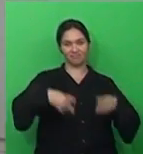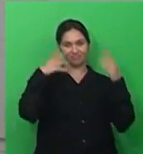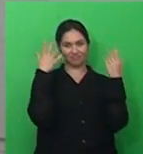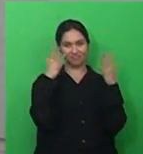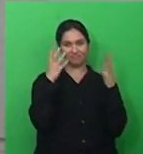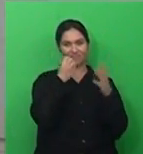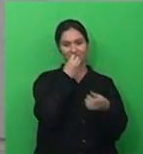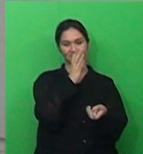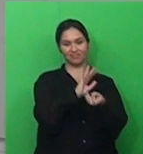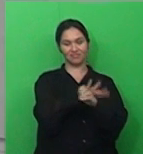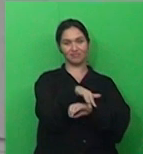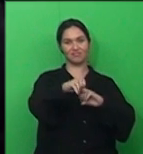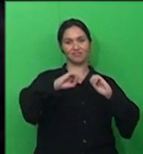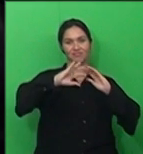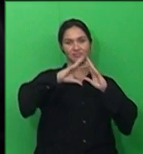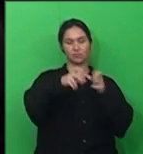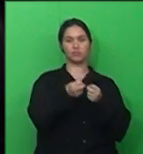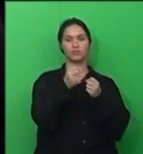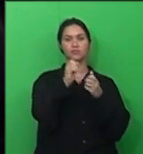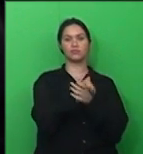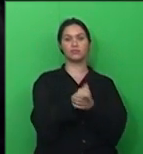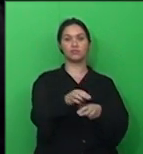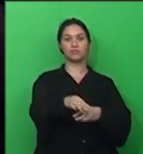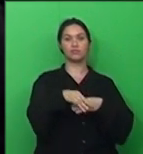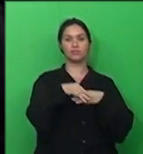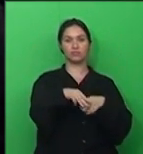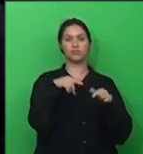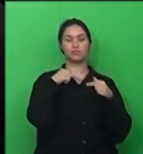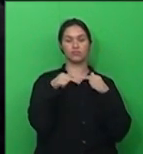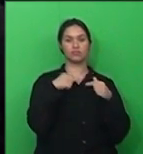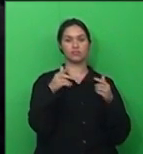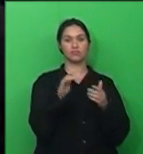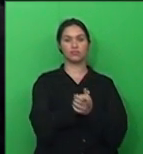todos. A moção continua em discussão.